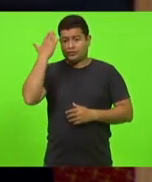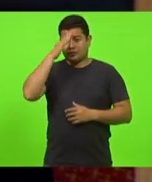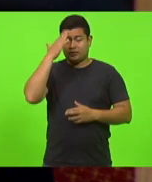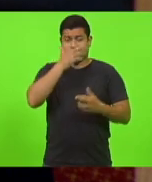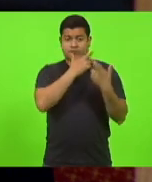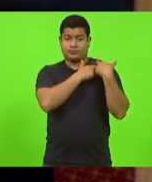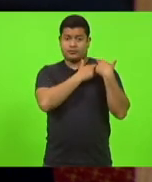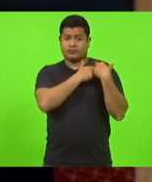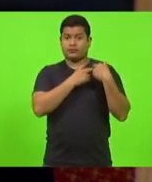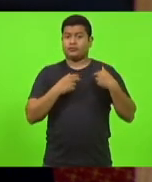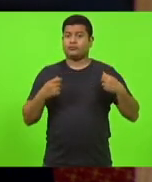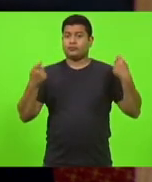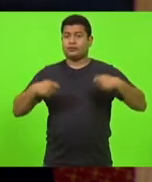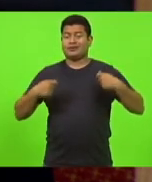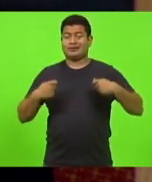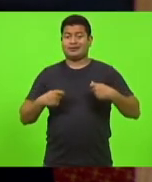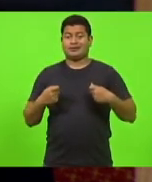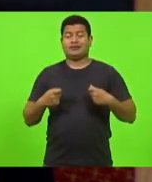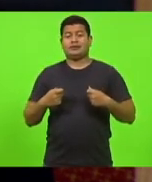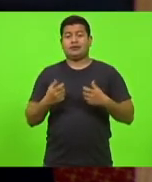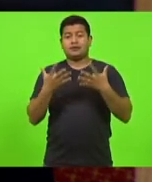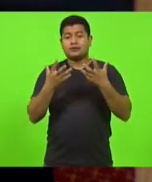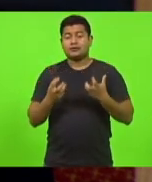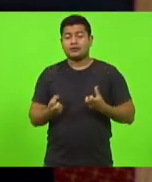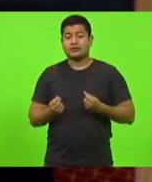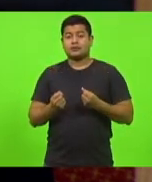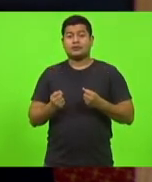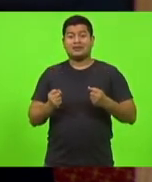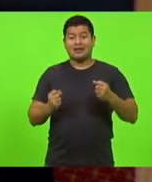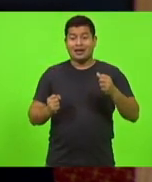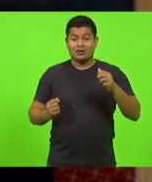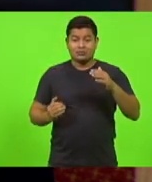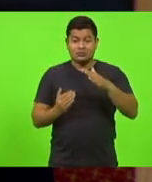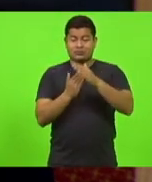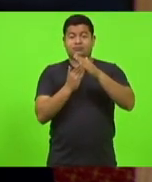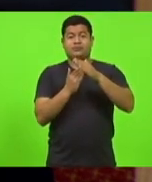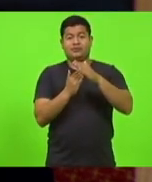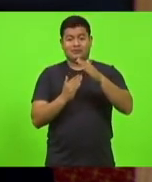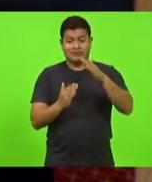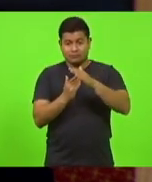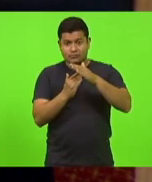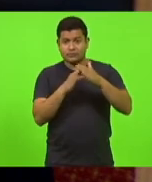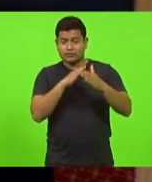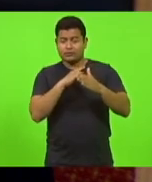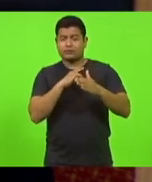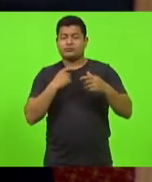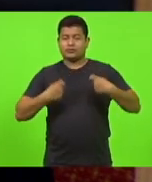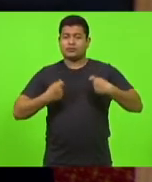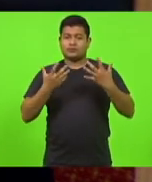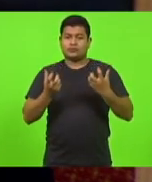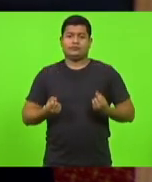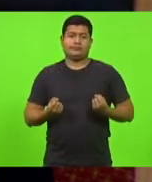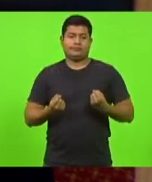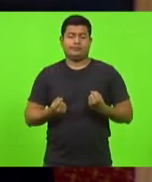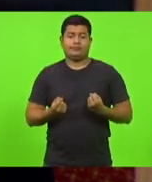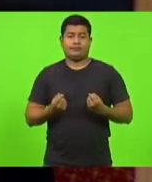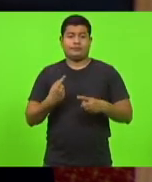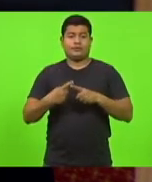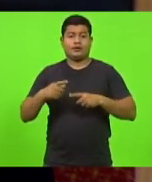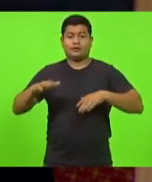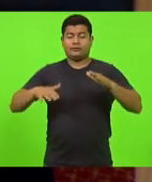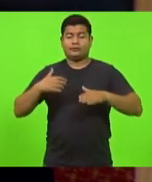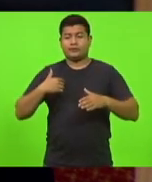fazer aquilo que é possível, e ainda que haja uma parcela de frustração pelos avanços que não